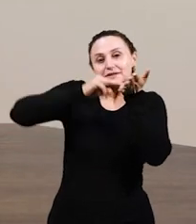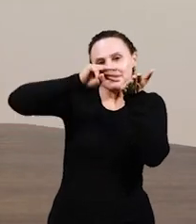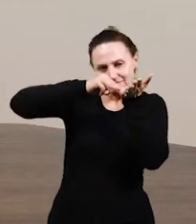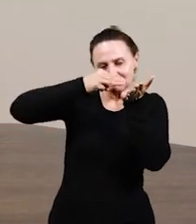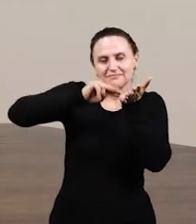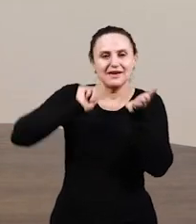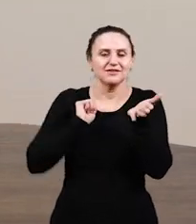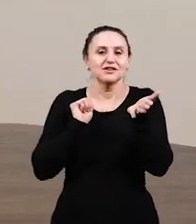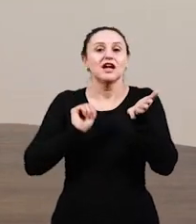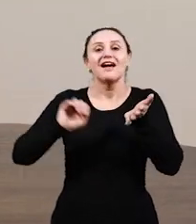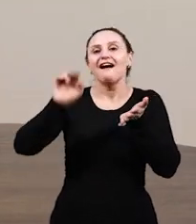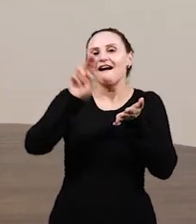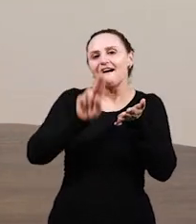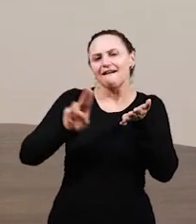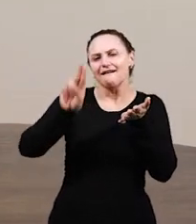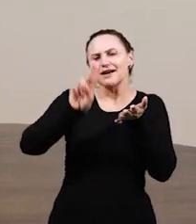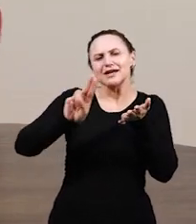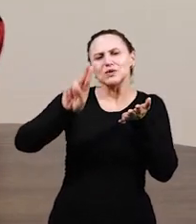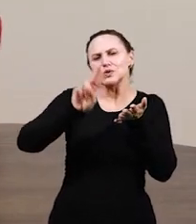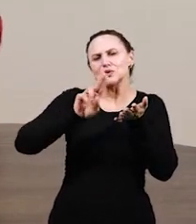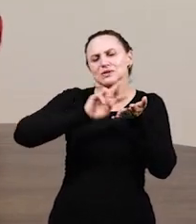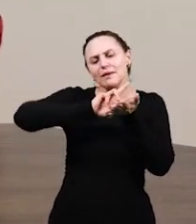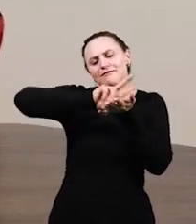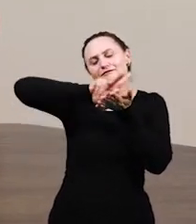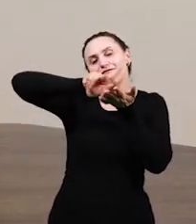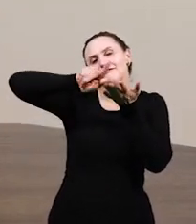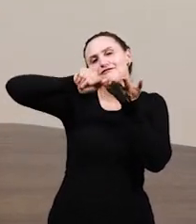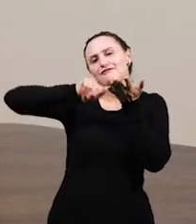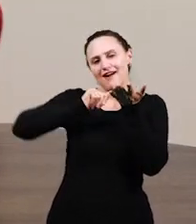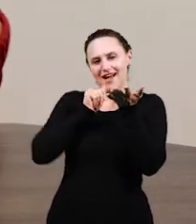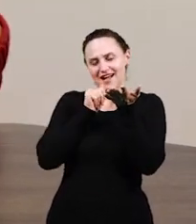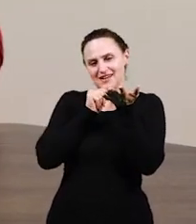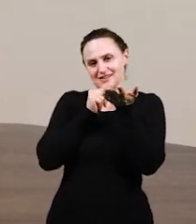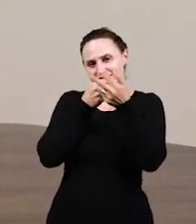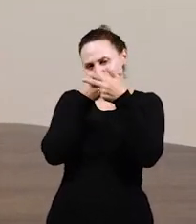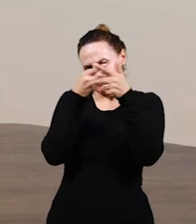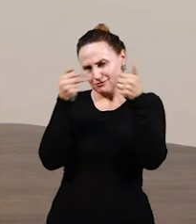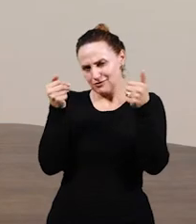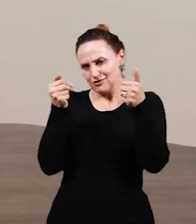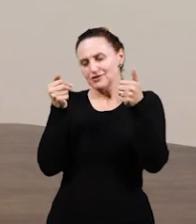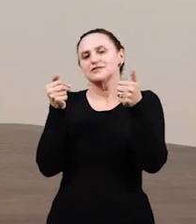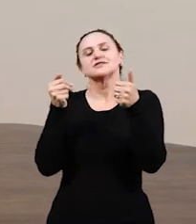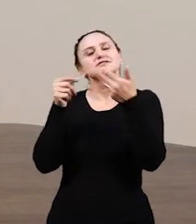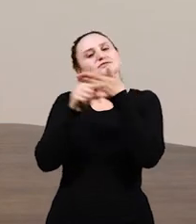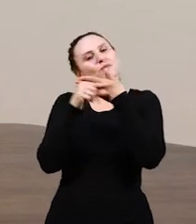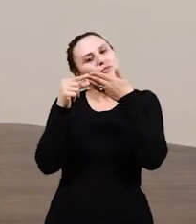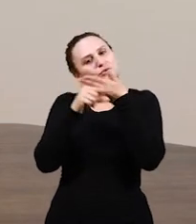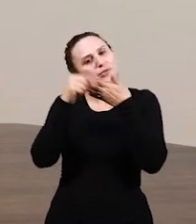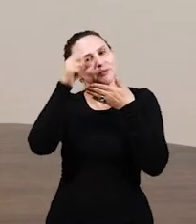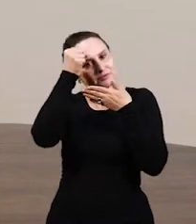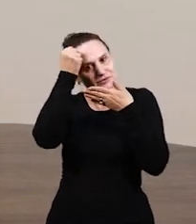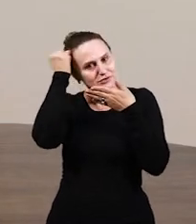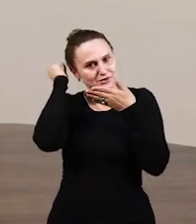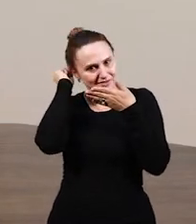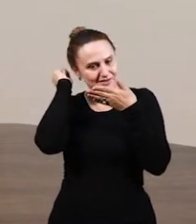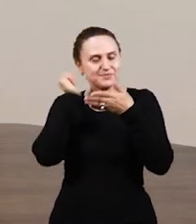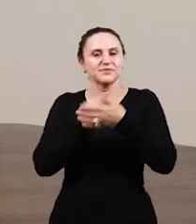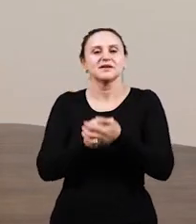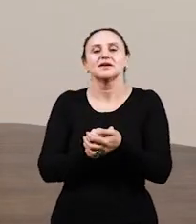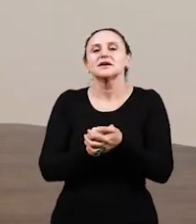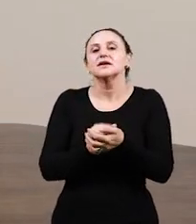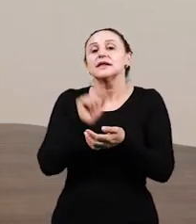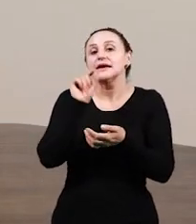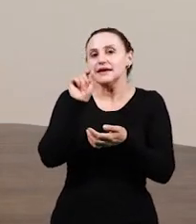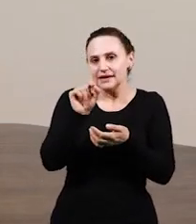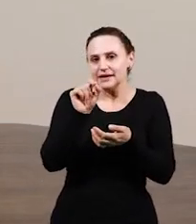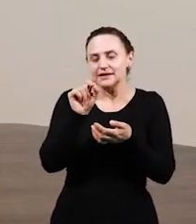ele se utiliza de muitas os pressupostos teóricos dos os ir para construir a sua teoria e depois do Bruno